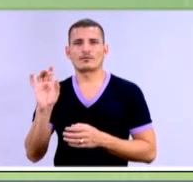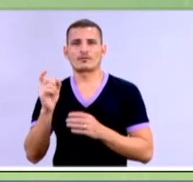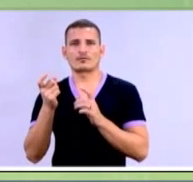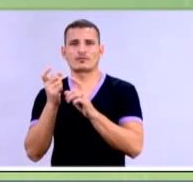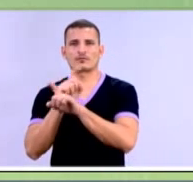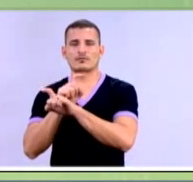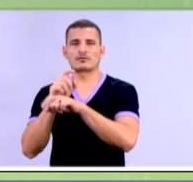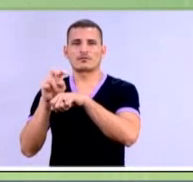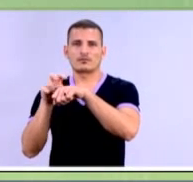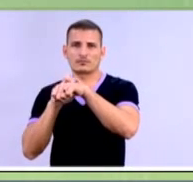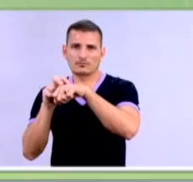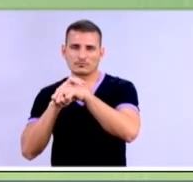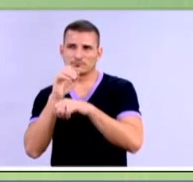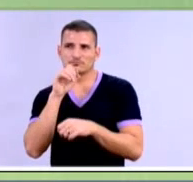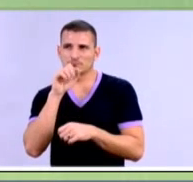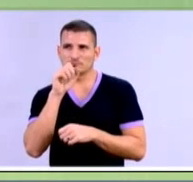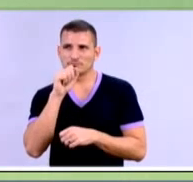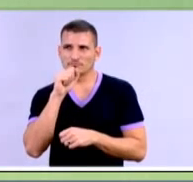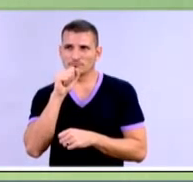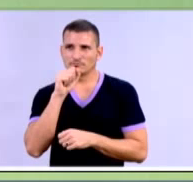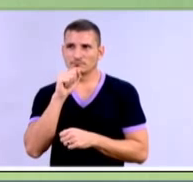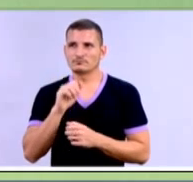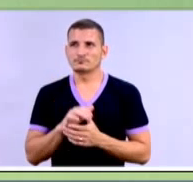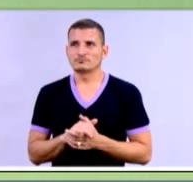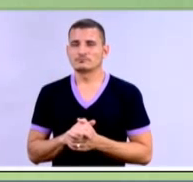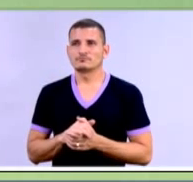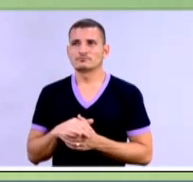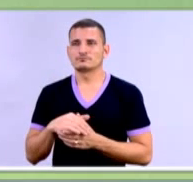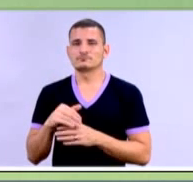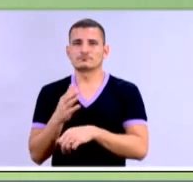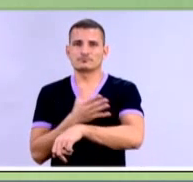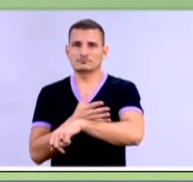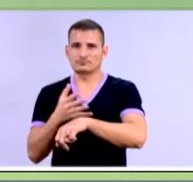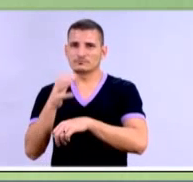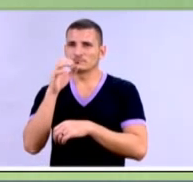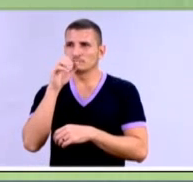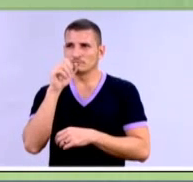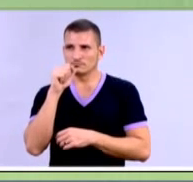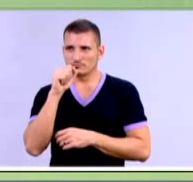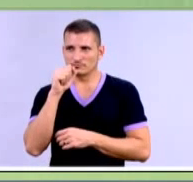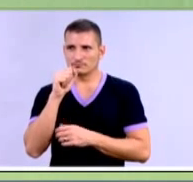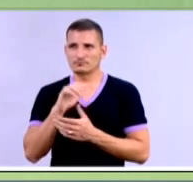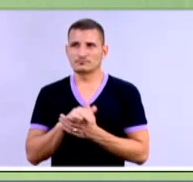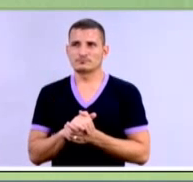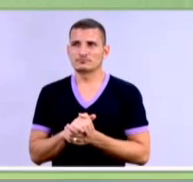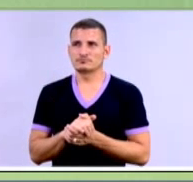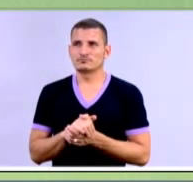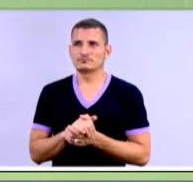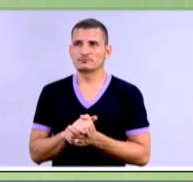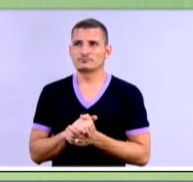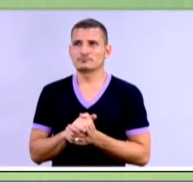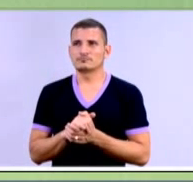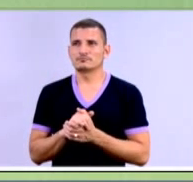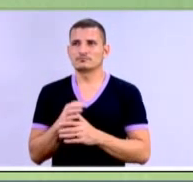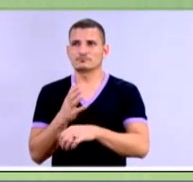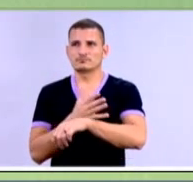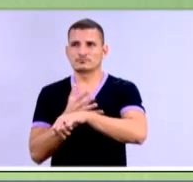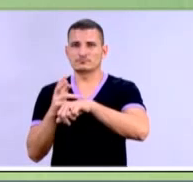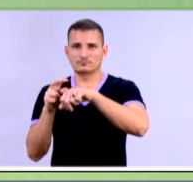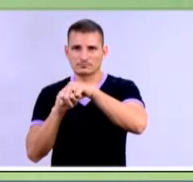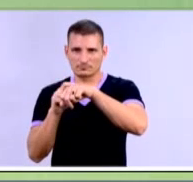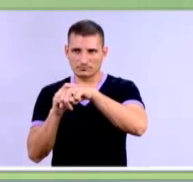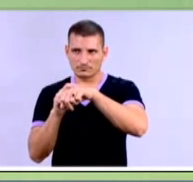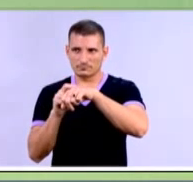com o laranja, ok? Então aqui nós temos branco do laranja e laranja, branco do verde e verde mais